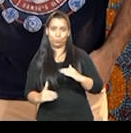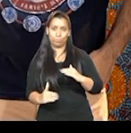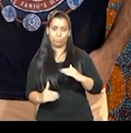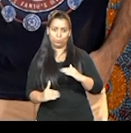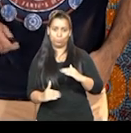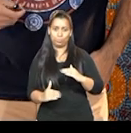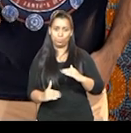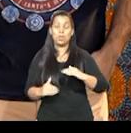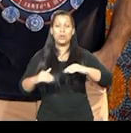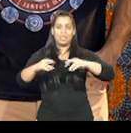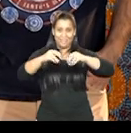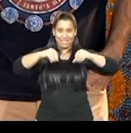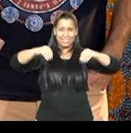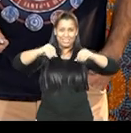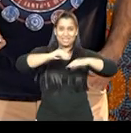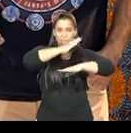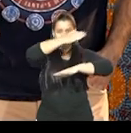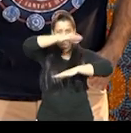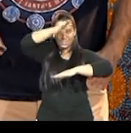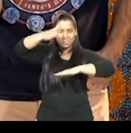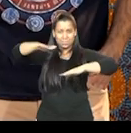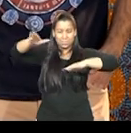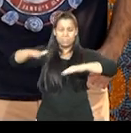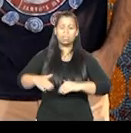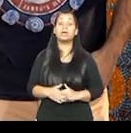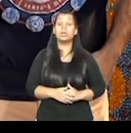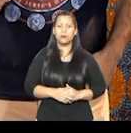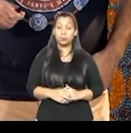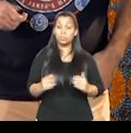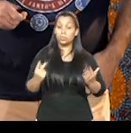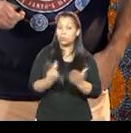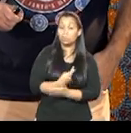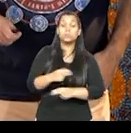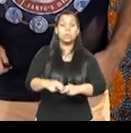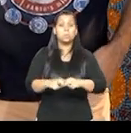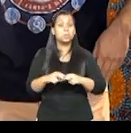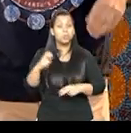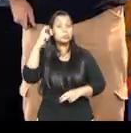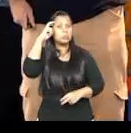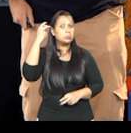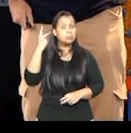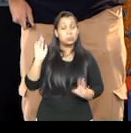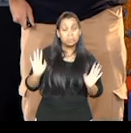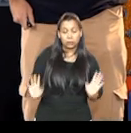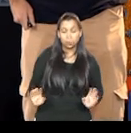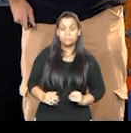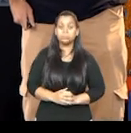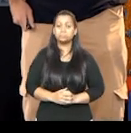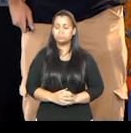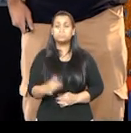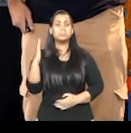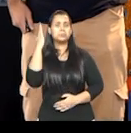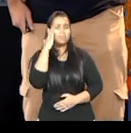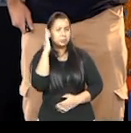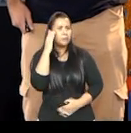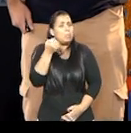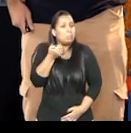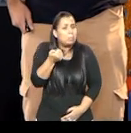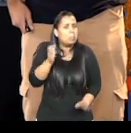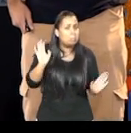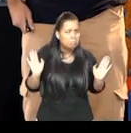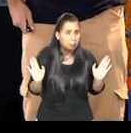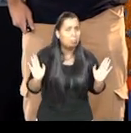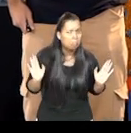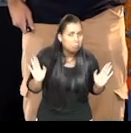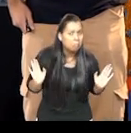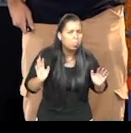deserto. E essa divisão ocorreu a partir de fatores étnicos e culturais. Bom, entendemos um pouco mais sobre